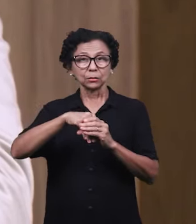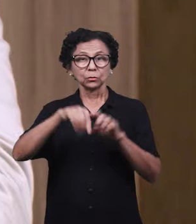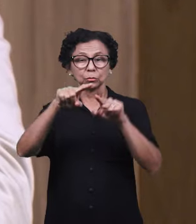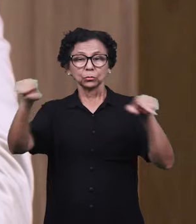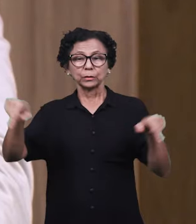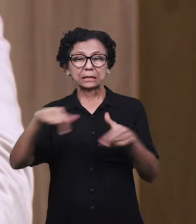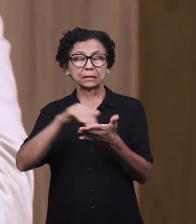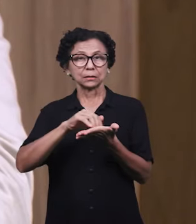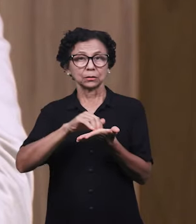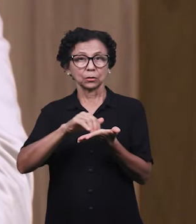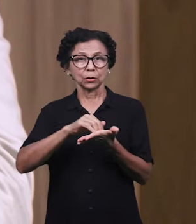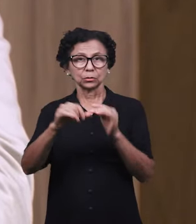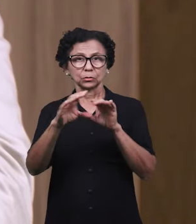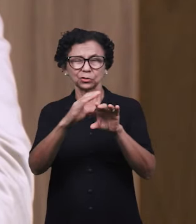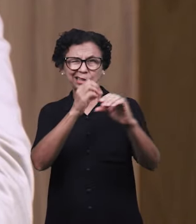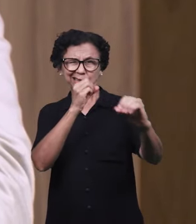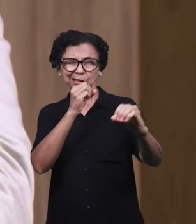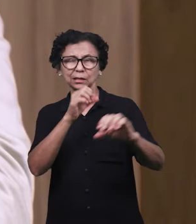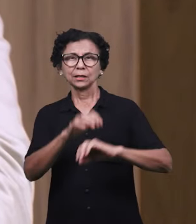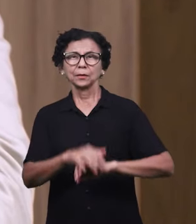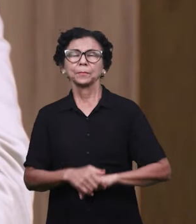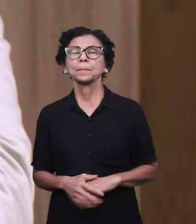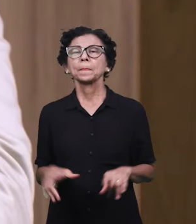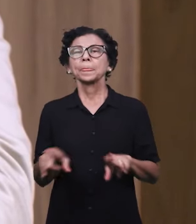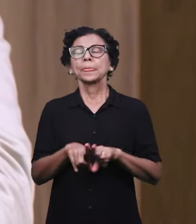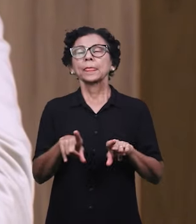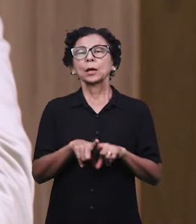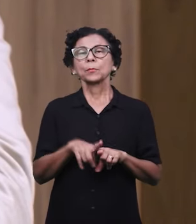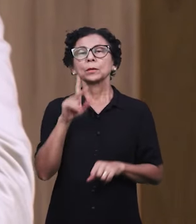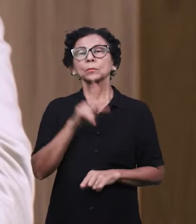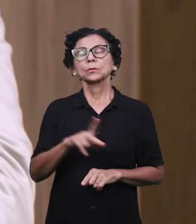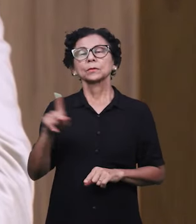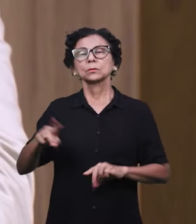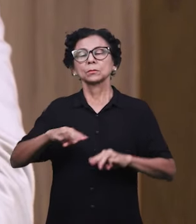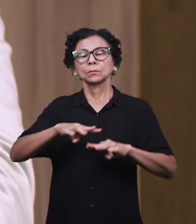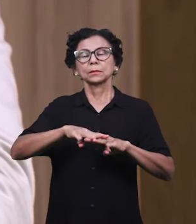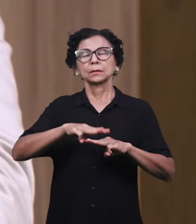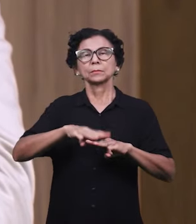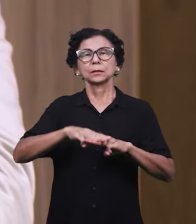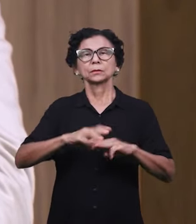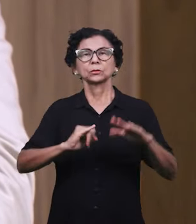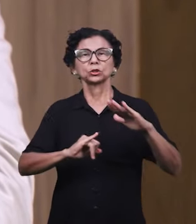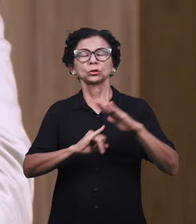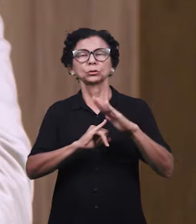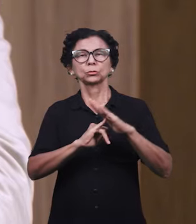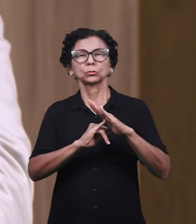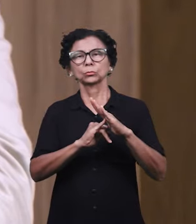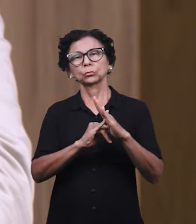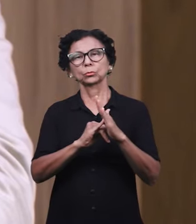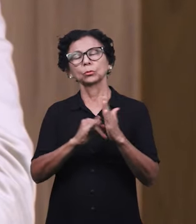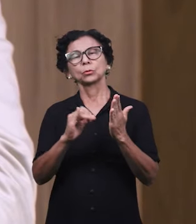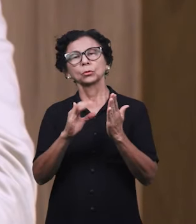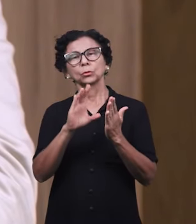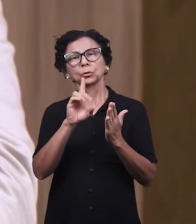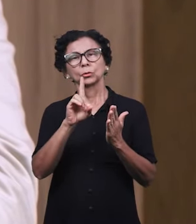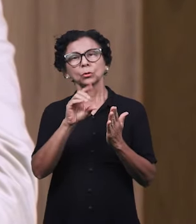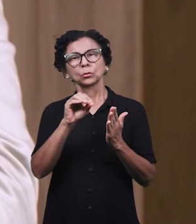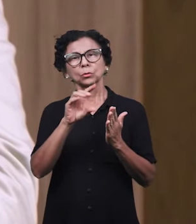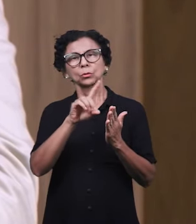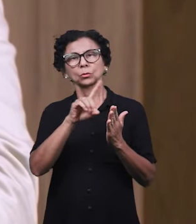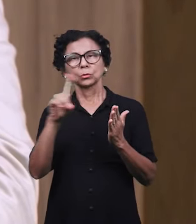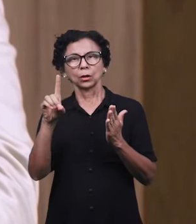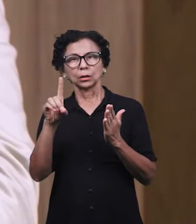Dodge. E a nossa carreira, ela sempre foi direcionada pelo Senhor. Eu conto uma experiência